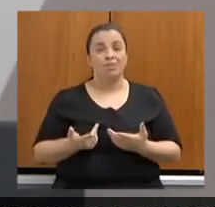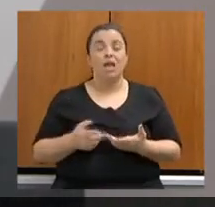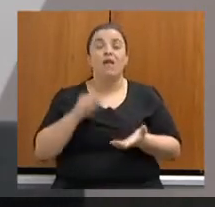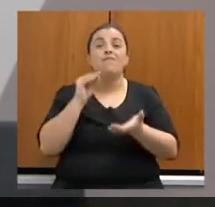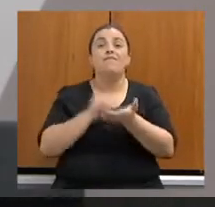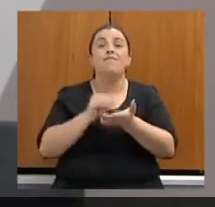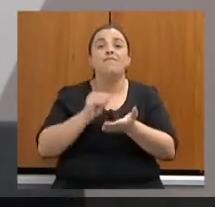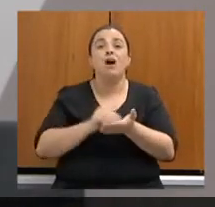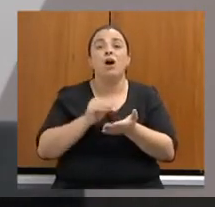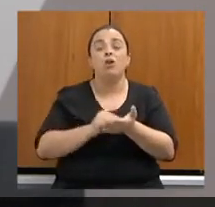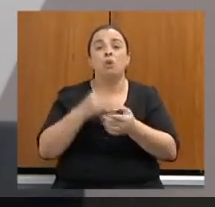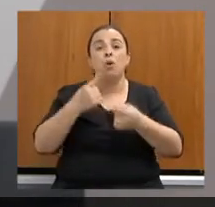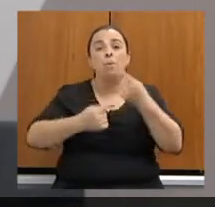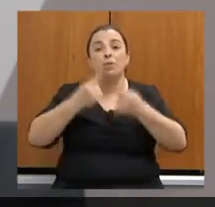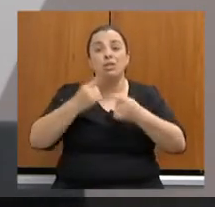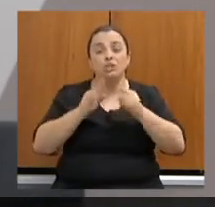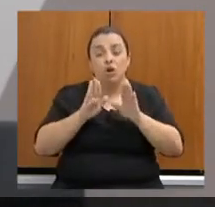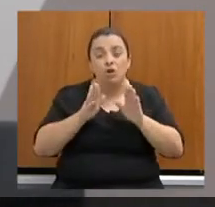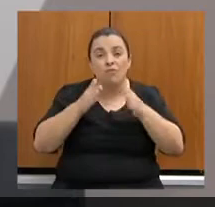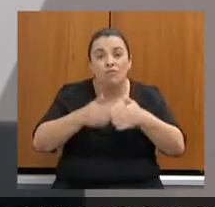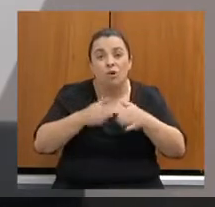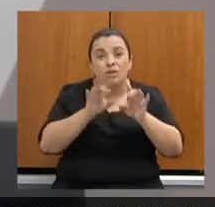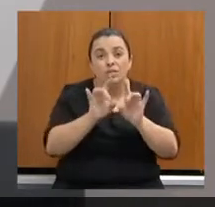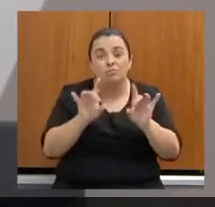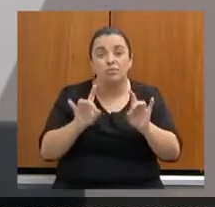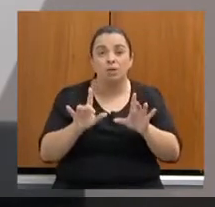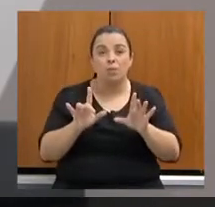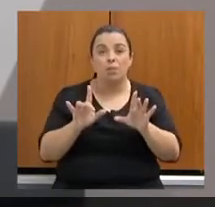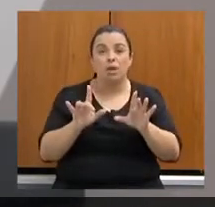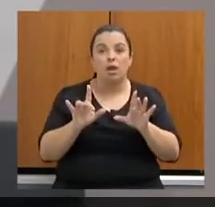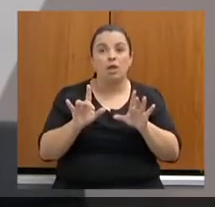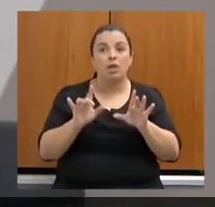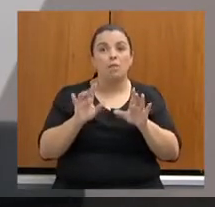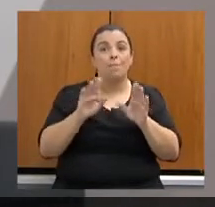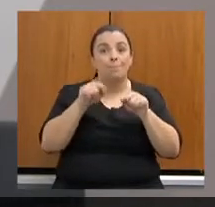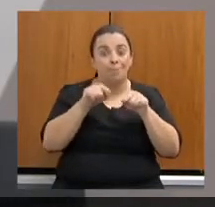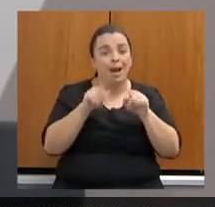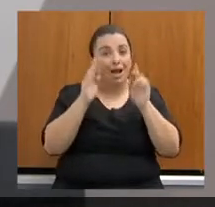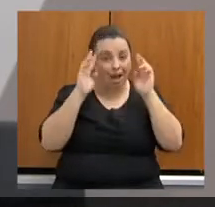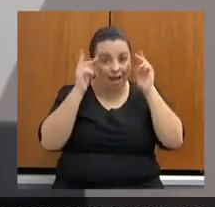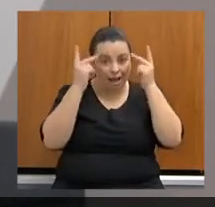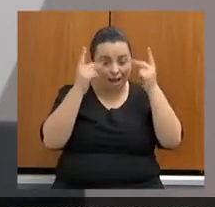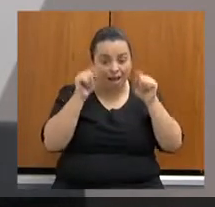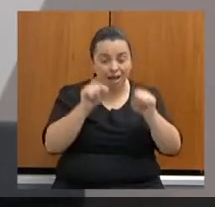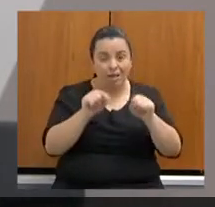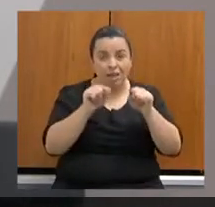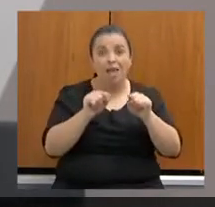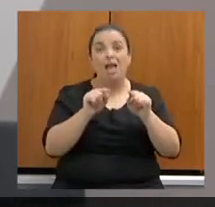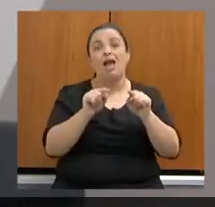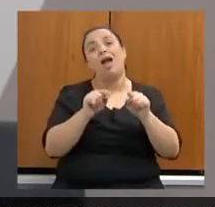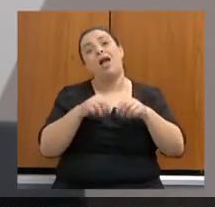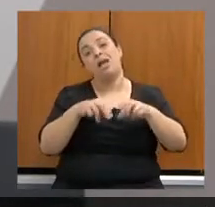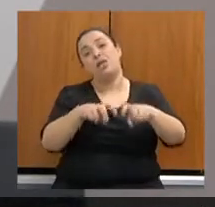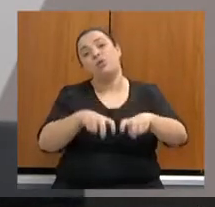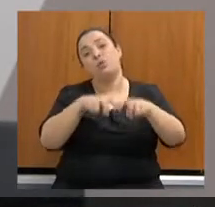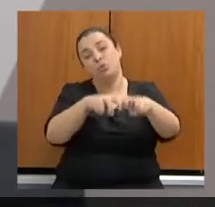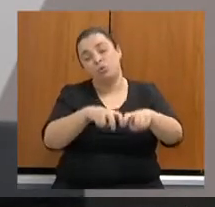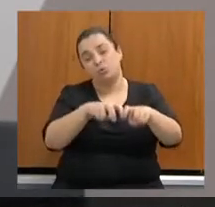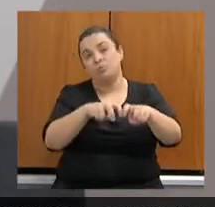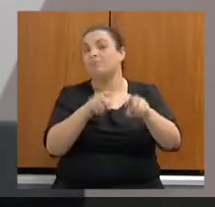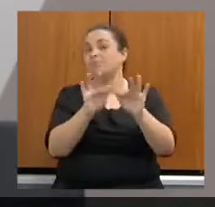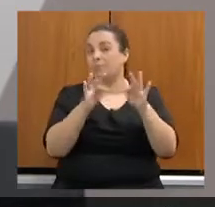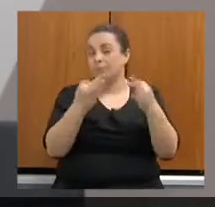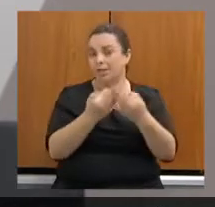uma possível tratar O agronegócio como agricultura familiar não é o que o estado precisa de